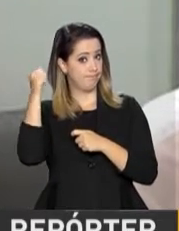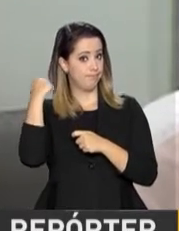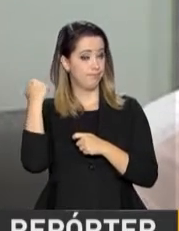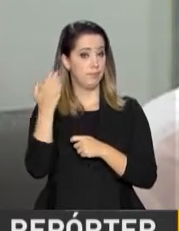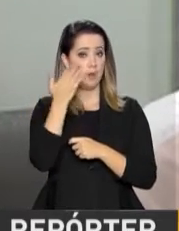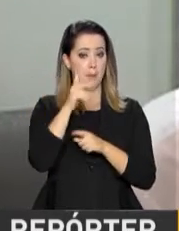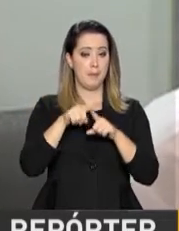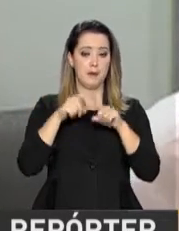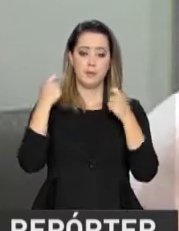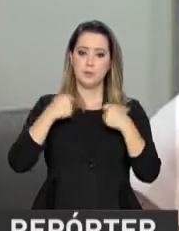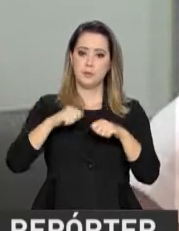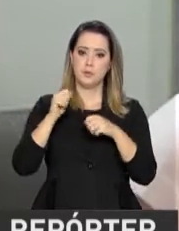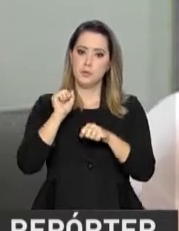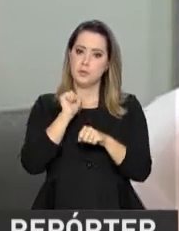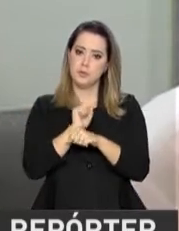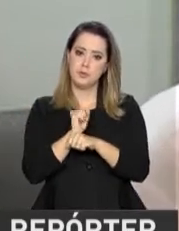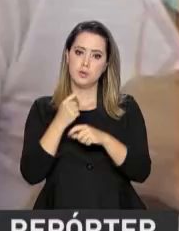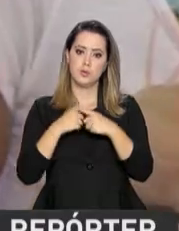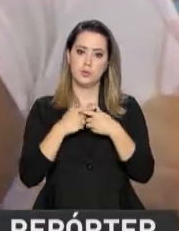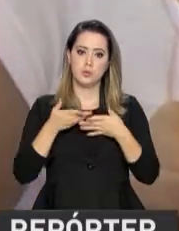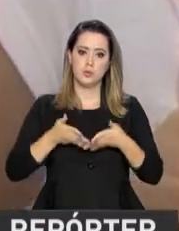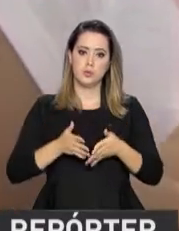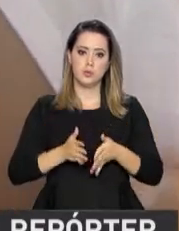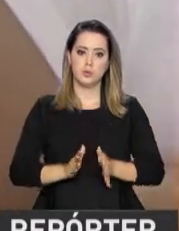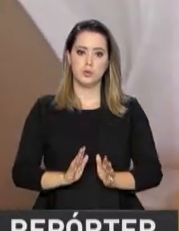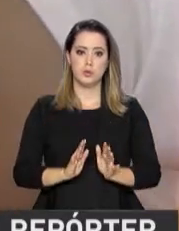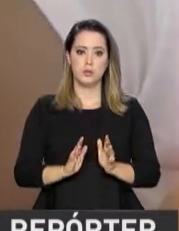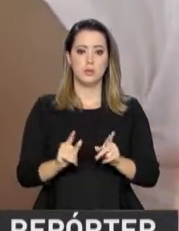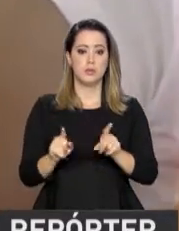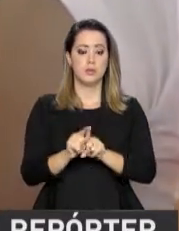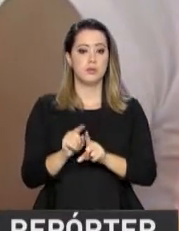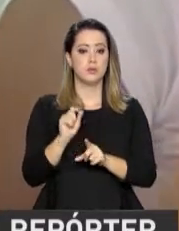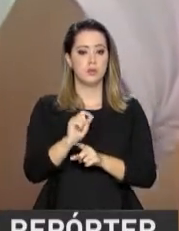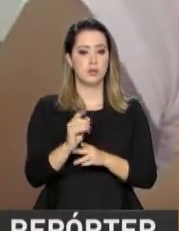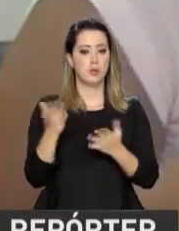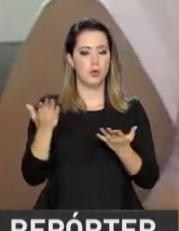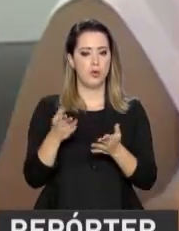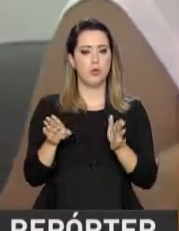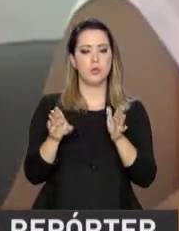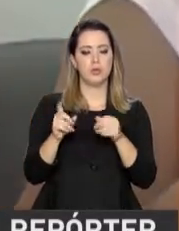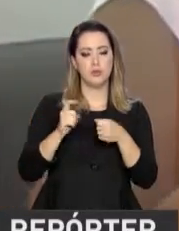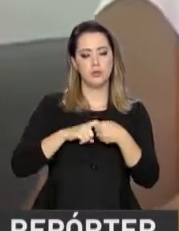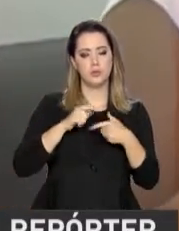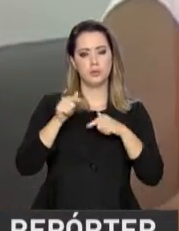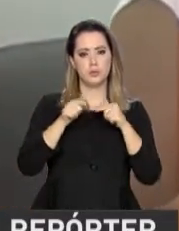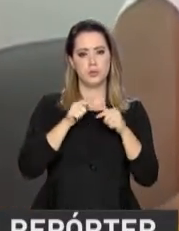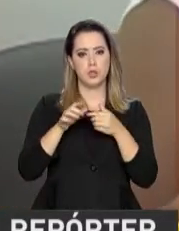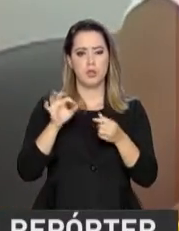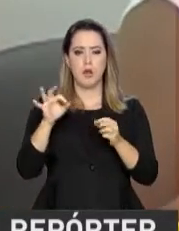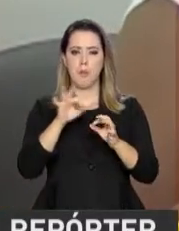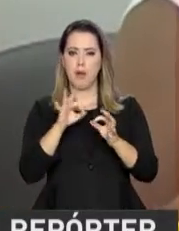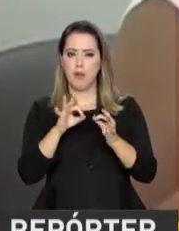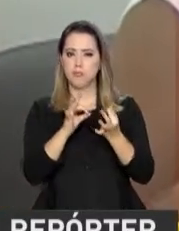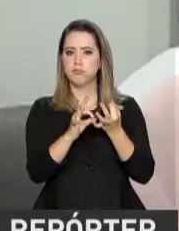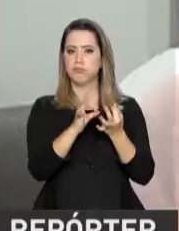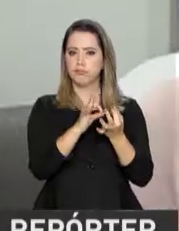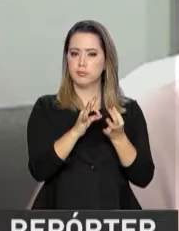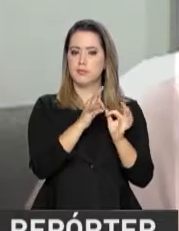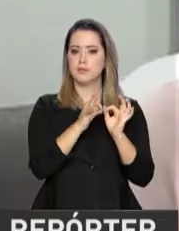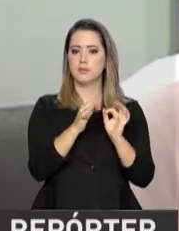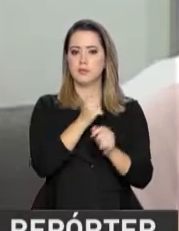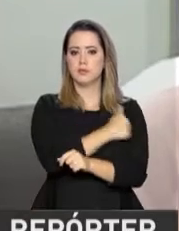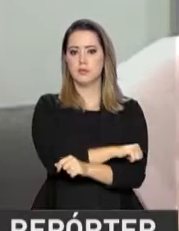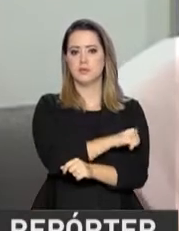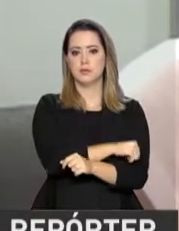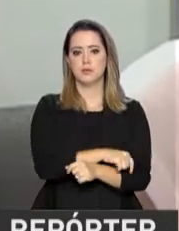nas atividades quando o filho nasceu recentemente veio a oportunidade para trabalhar como manicure neste salão no rio de janeiro é um